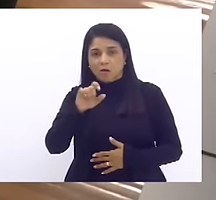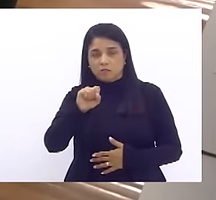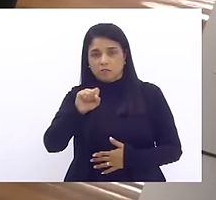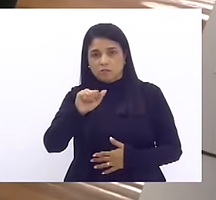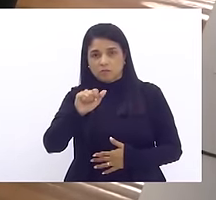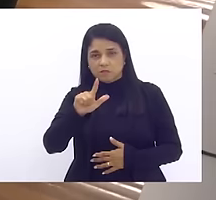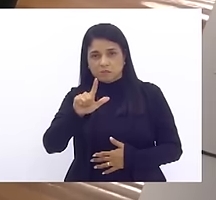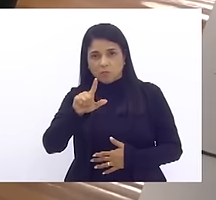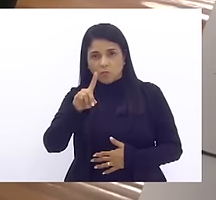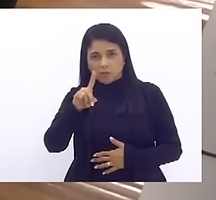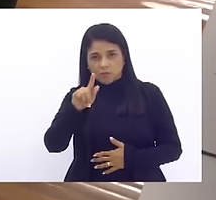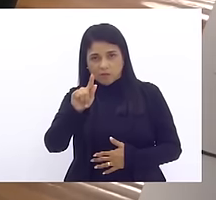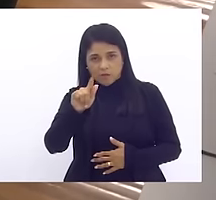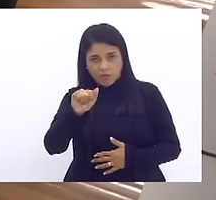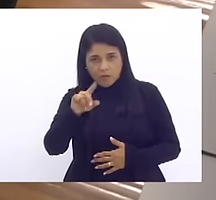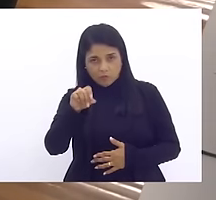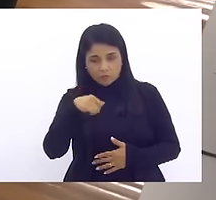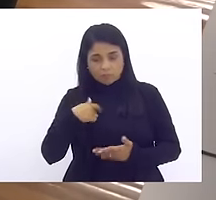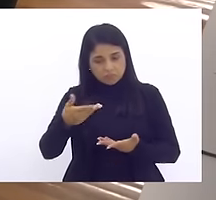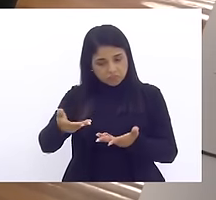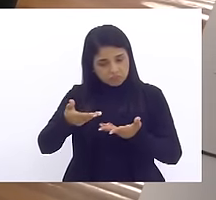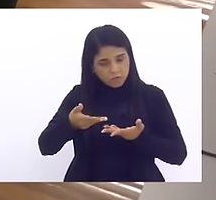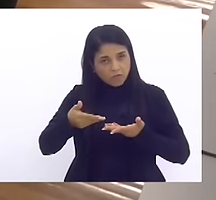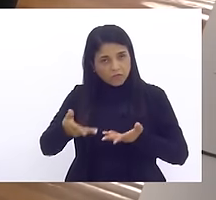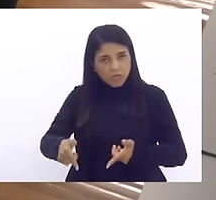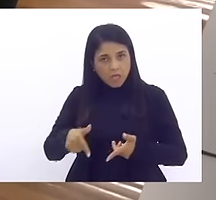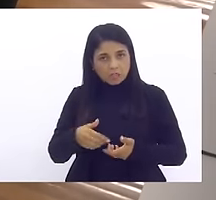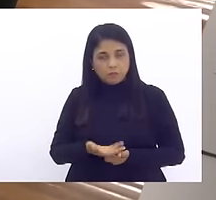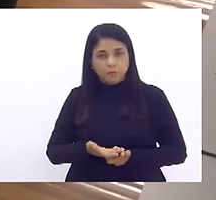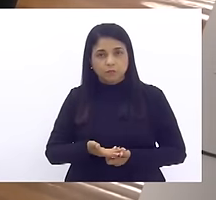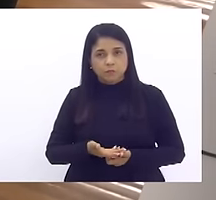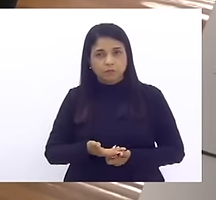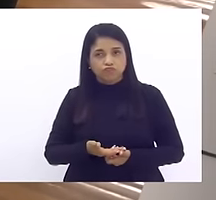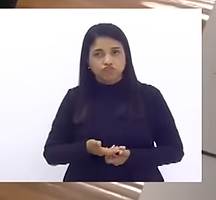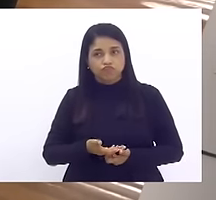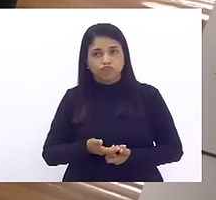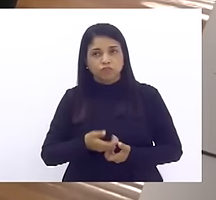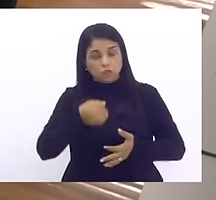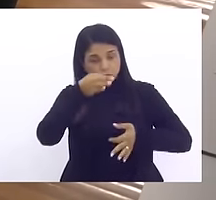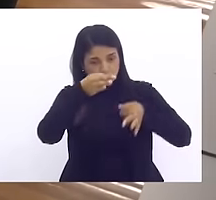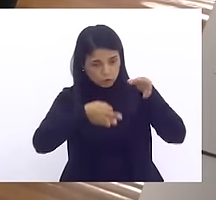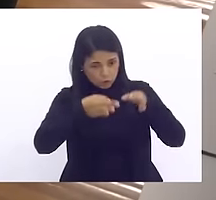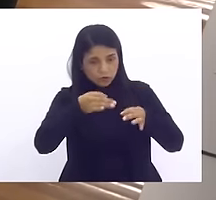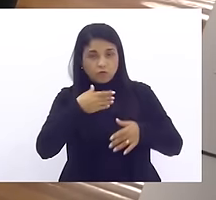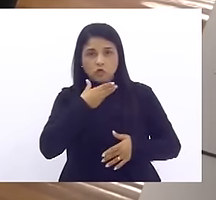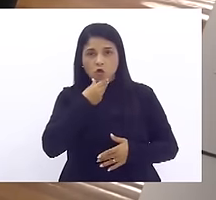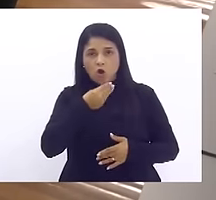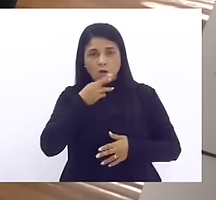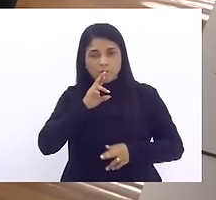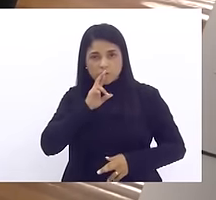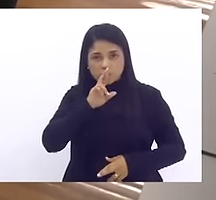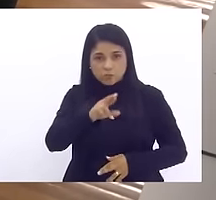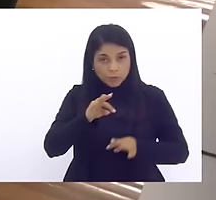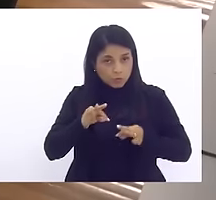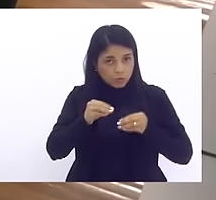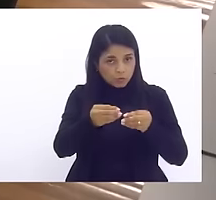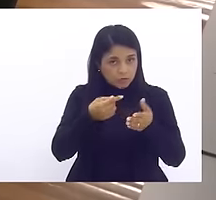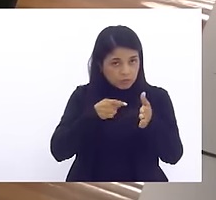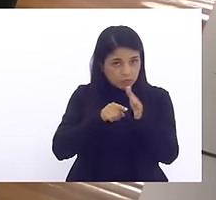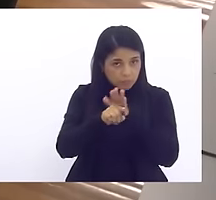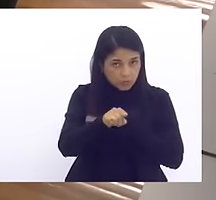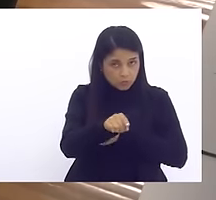indignou aqui de ter vindo como convidado e aqui fazendo Justiça o senhor foi homem respondeu todas as perguntas